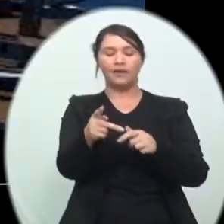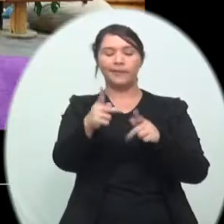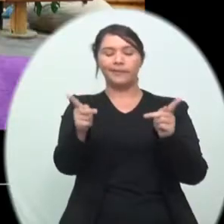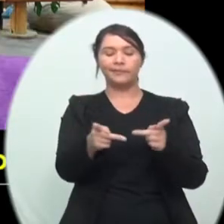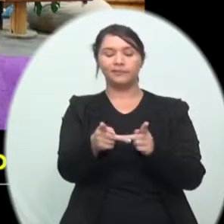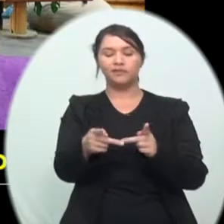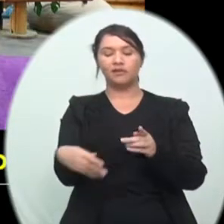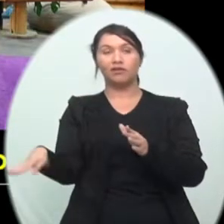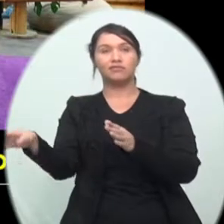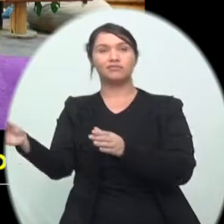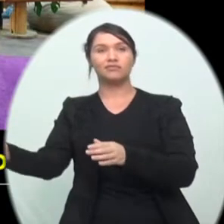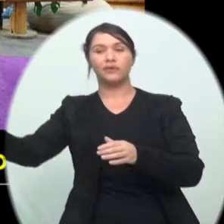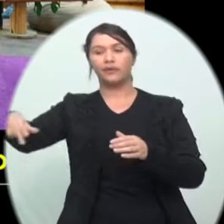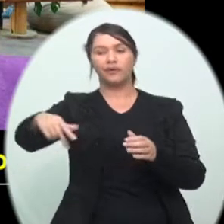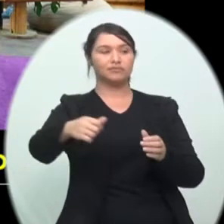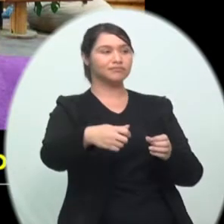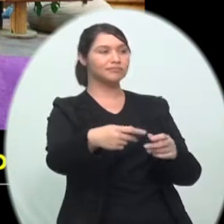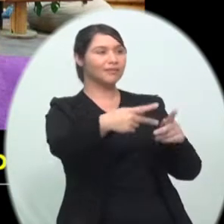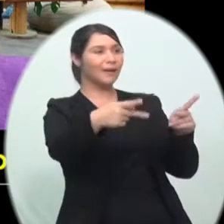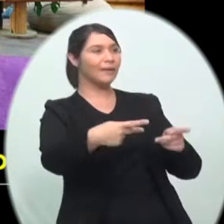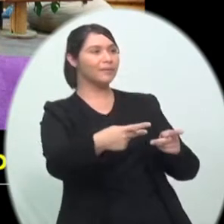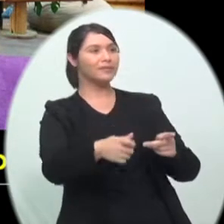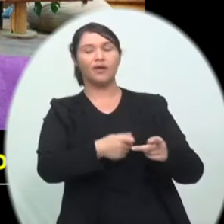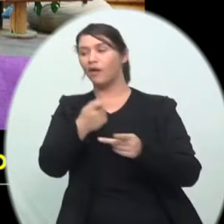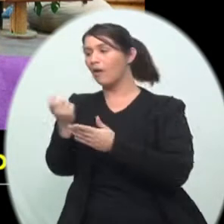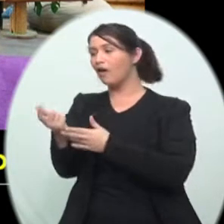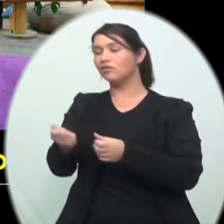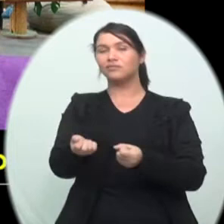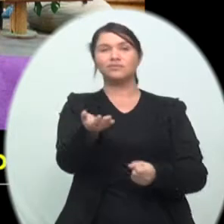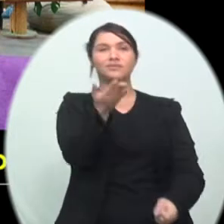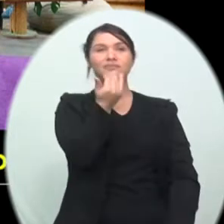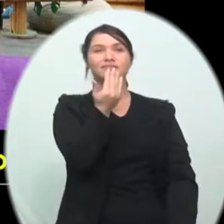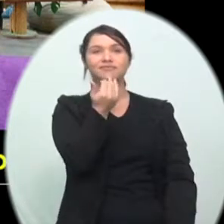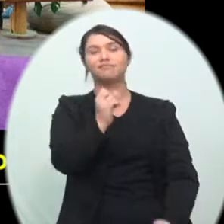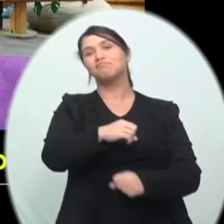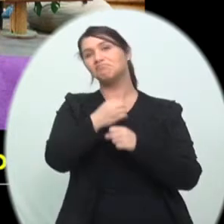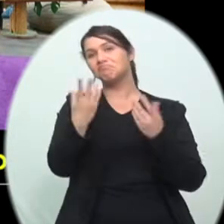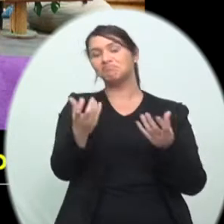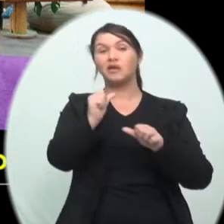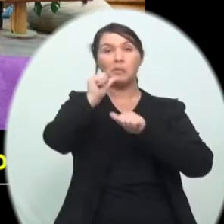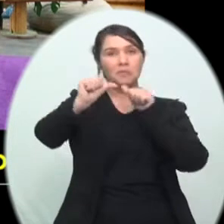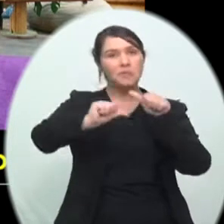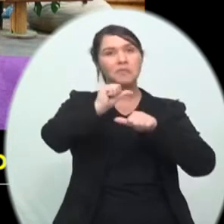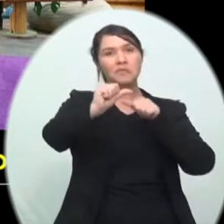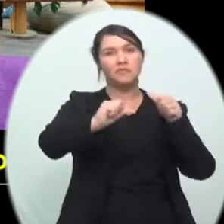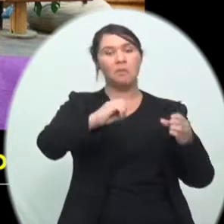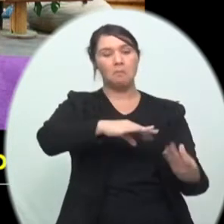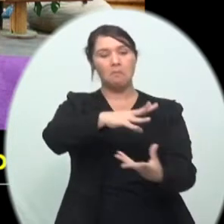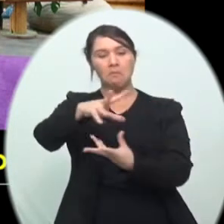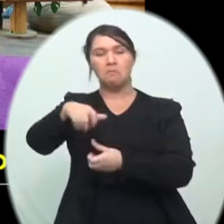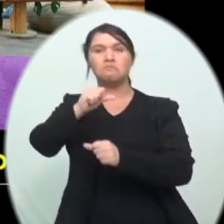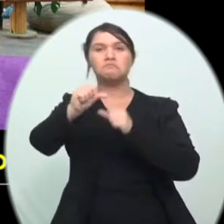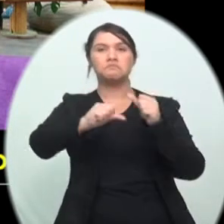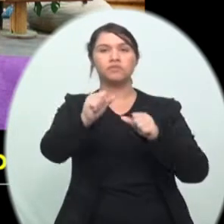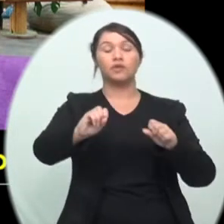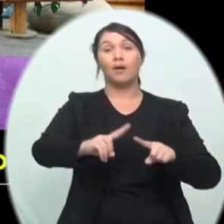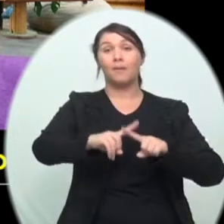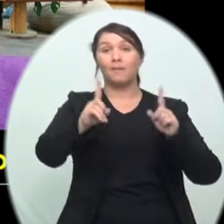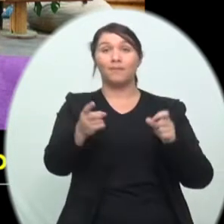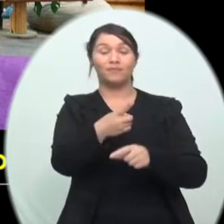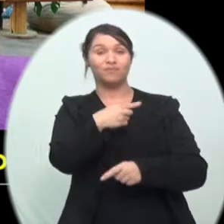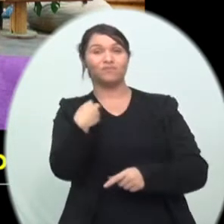pai. Outra questão importante nessa transformação desse mundo é que nós crescemos no modelo